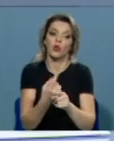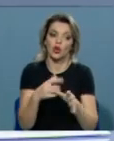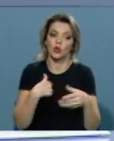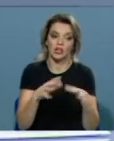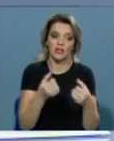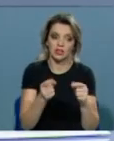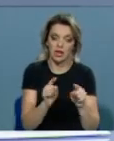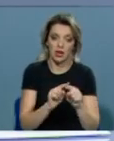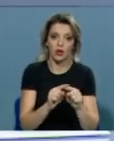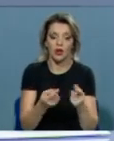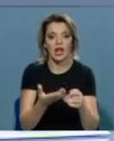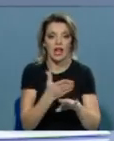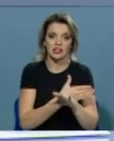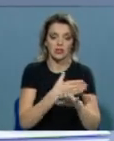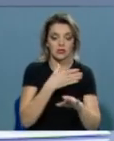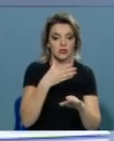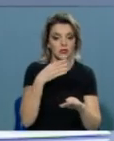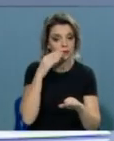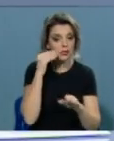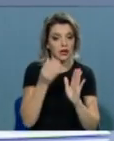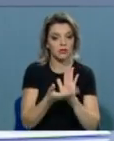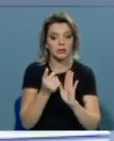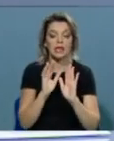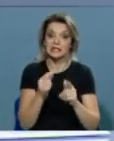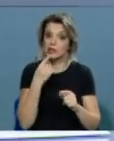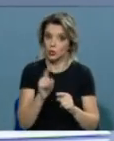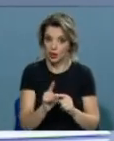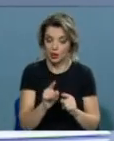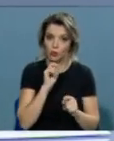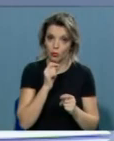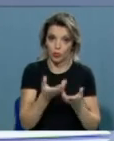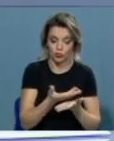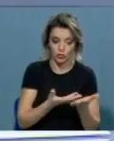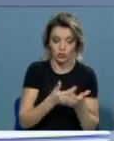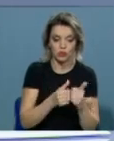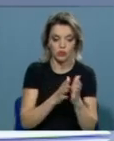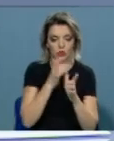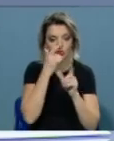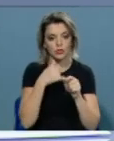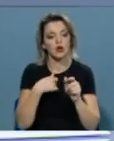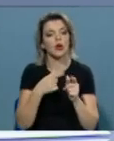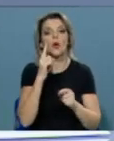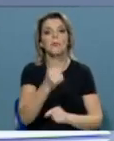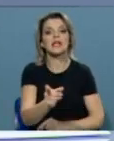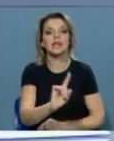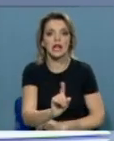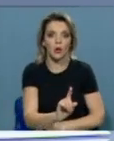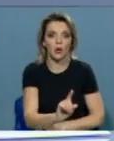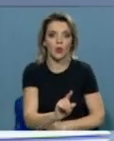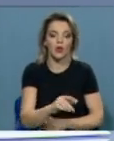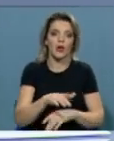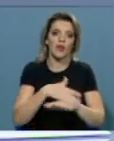conseguiu outra vez tirar as suas canetas orgânicos o rodolfo interbike para podes negociar com as pessoas todas que eu não vou obrigar a fazer